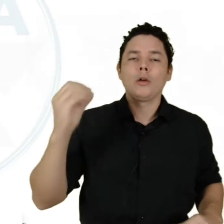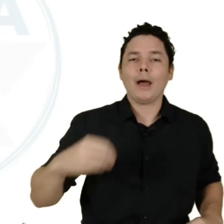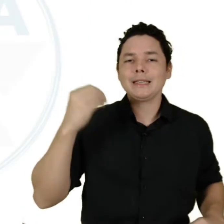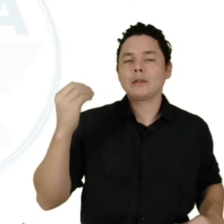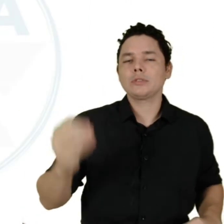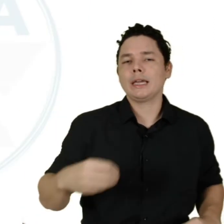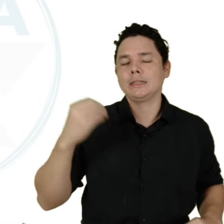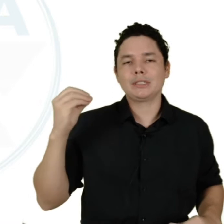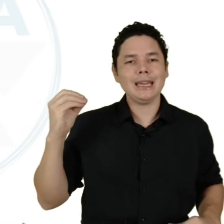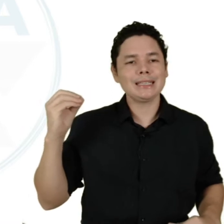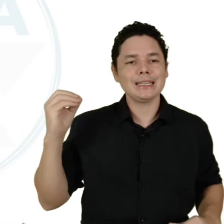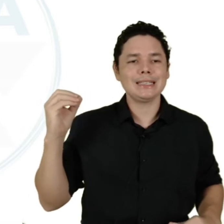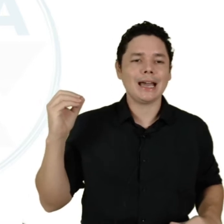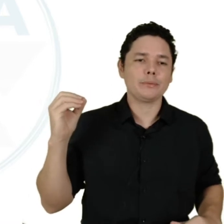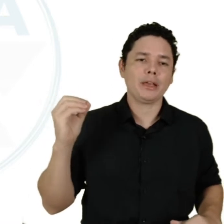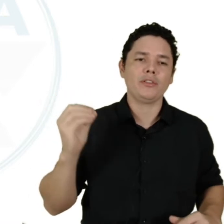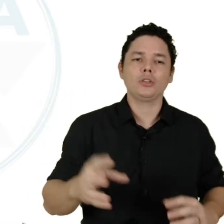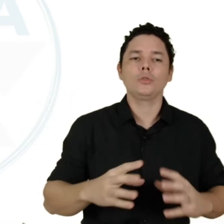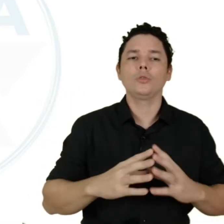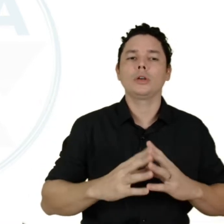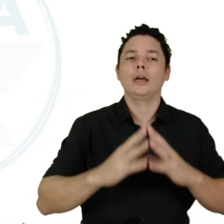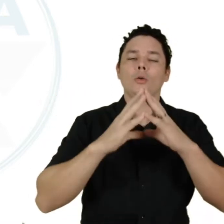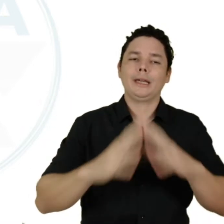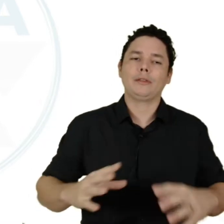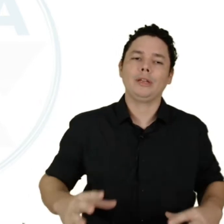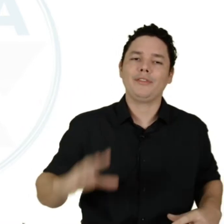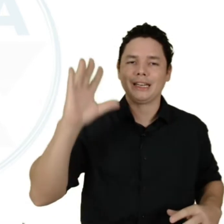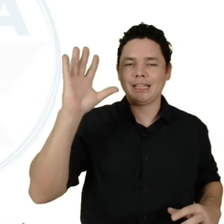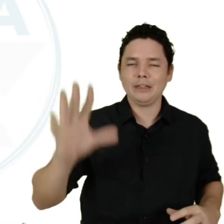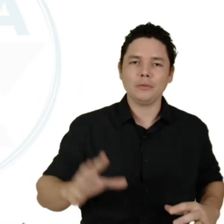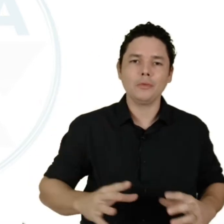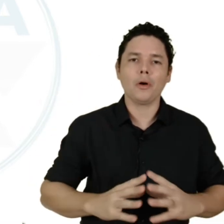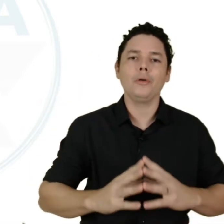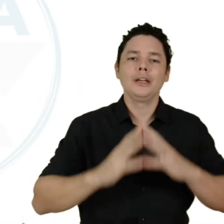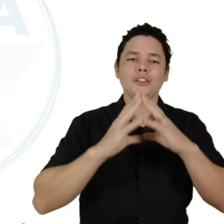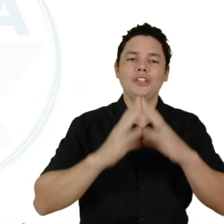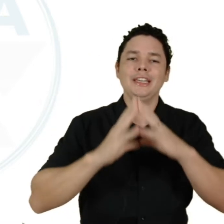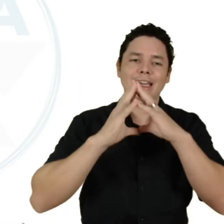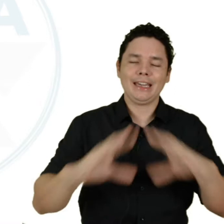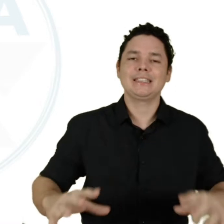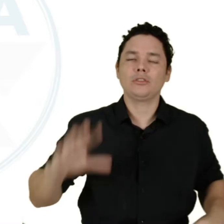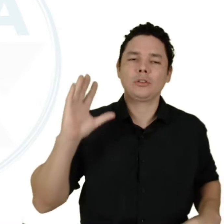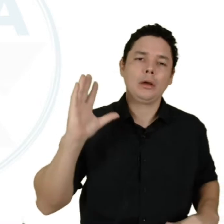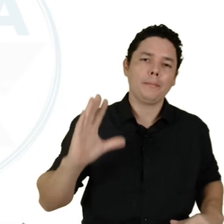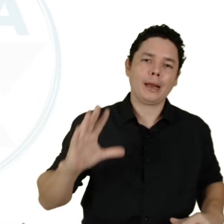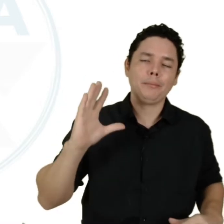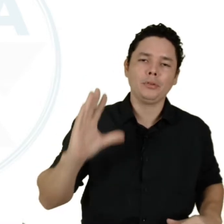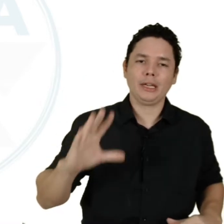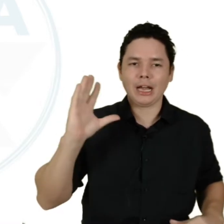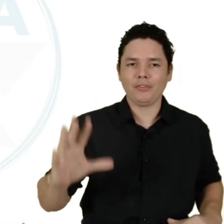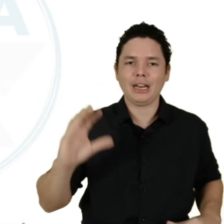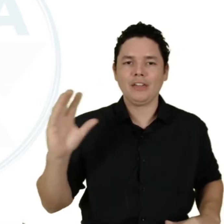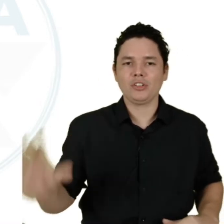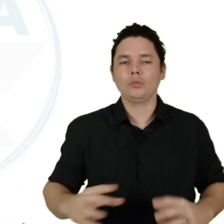Então, quais são os requisitos essenciais para a investidura? O decreto-lei vai trazer aí um rol de requisitos para